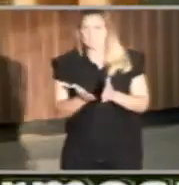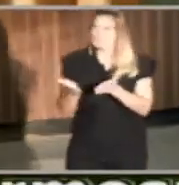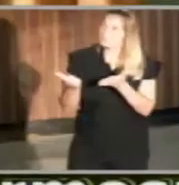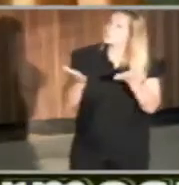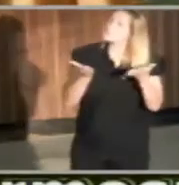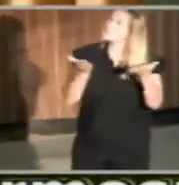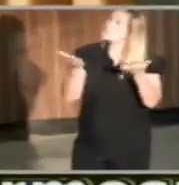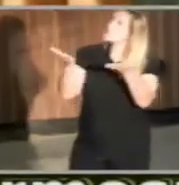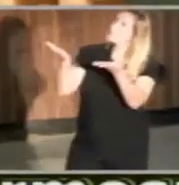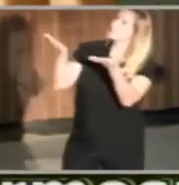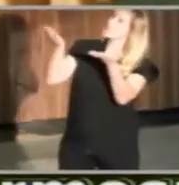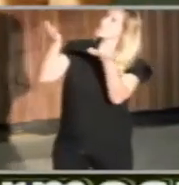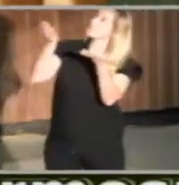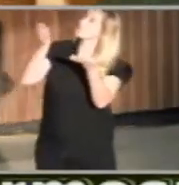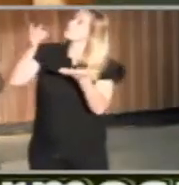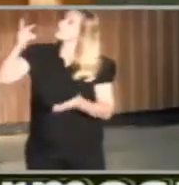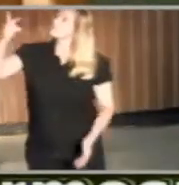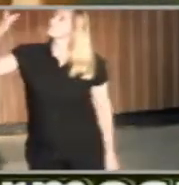em sua